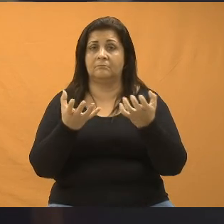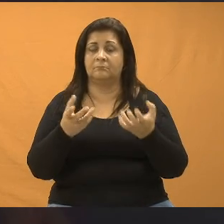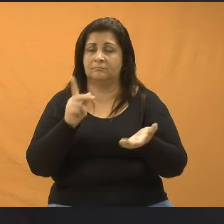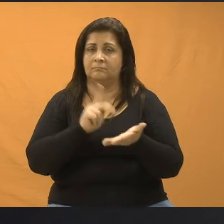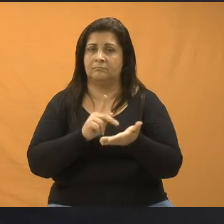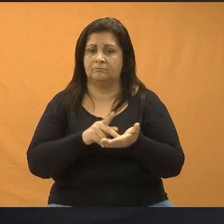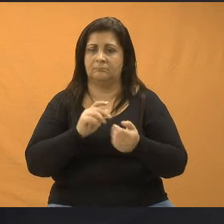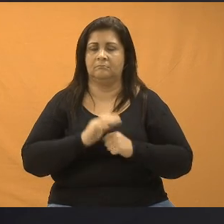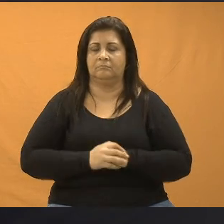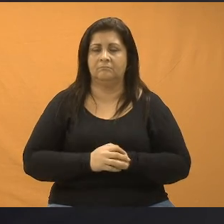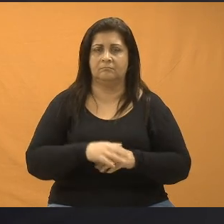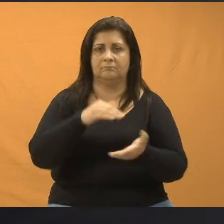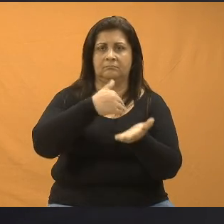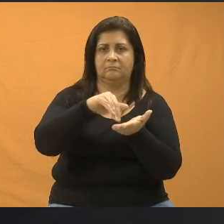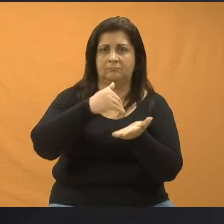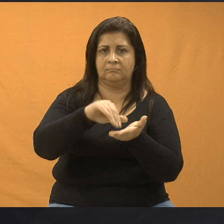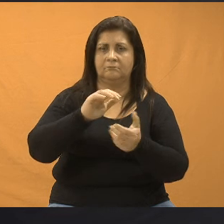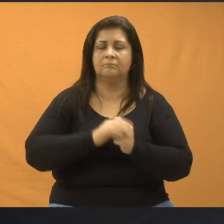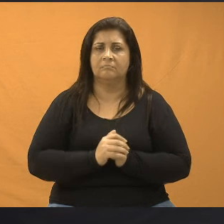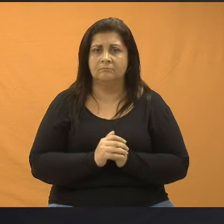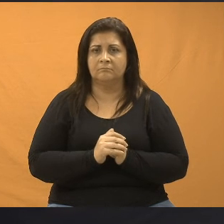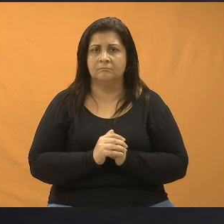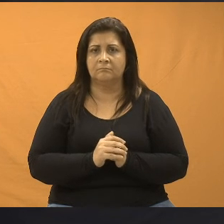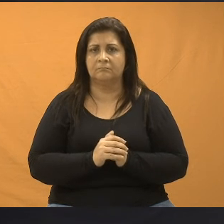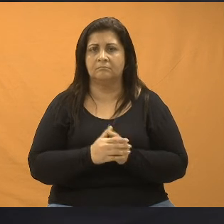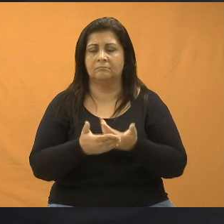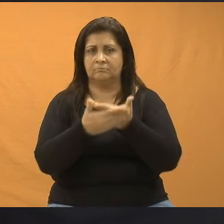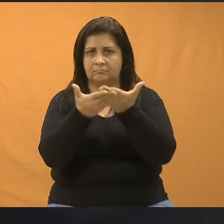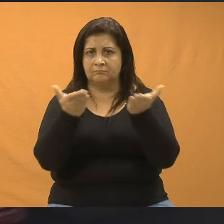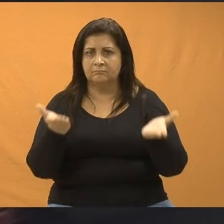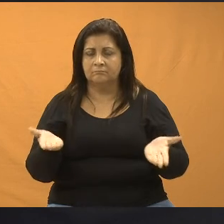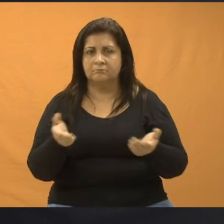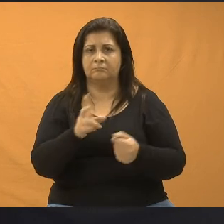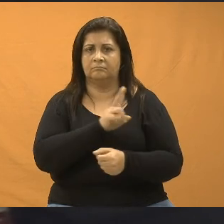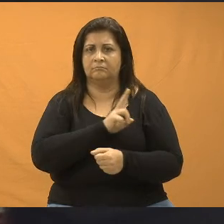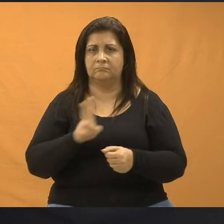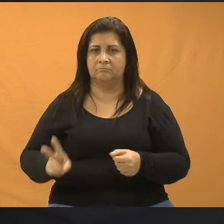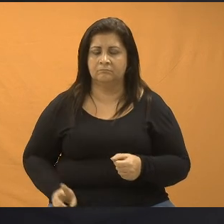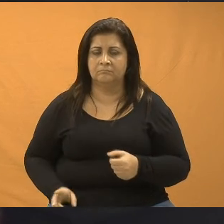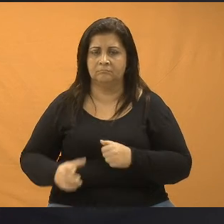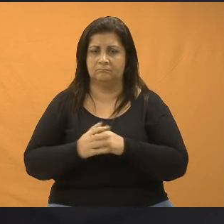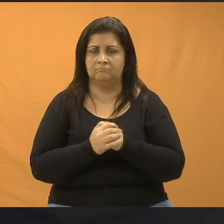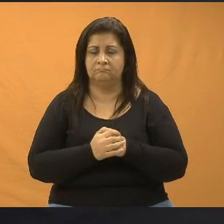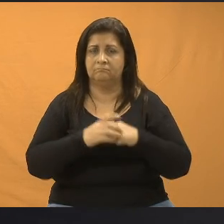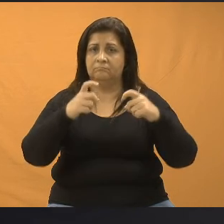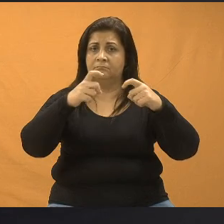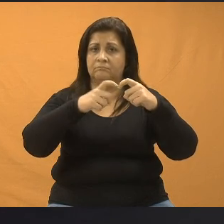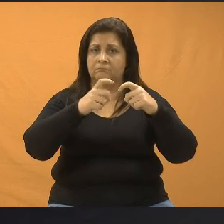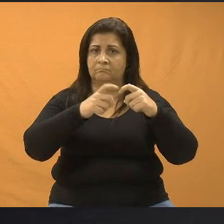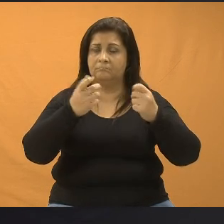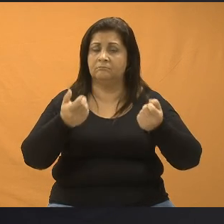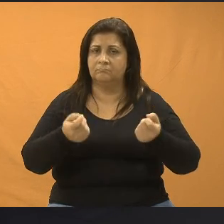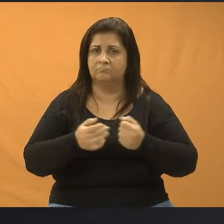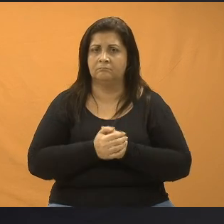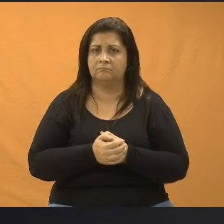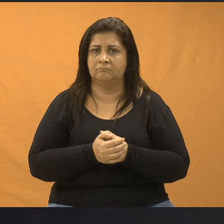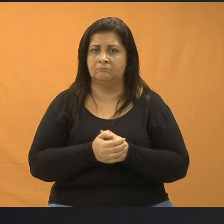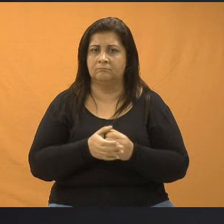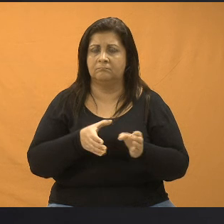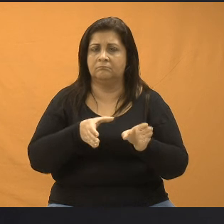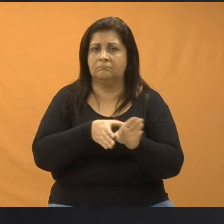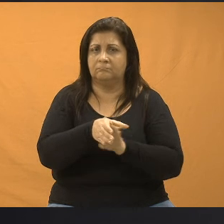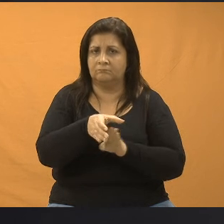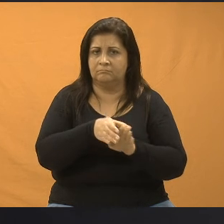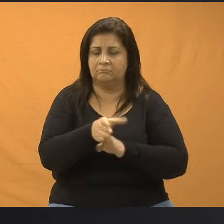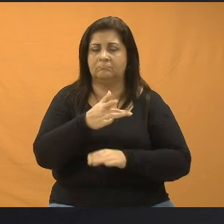senhor secretário, o senhor, a doutora Márcia, que fazem parte do Conselho de Saúde,